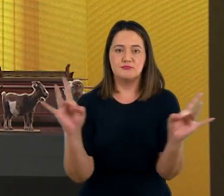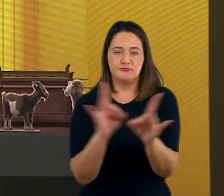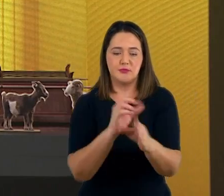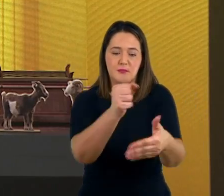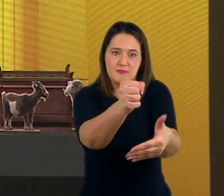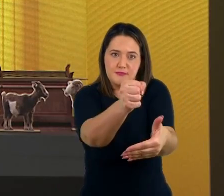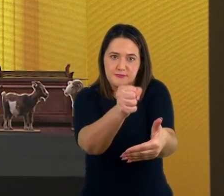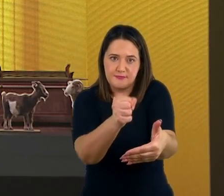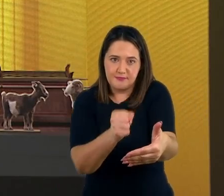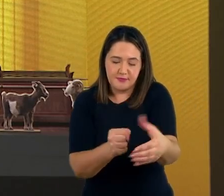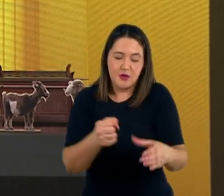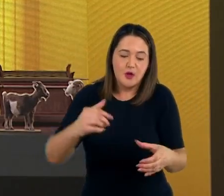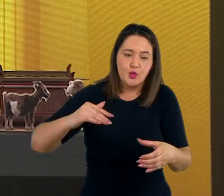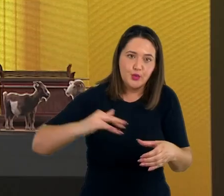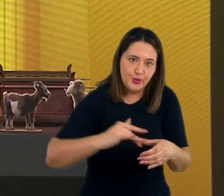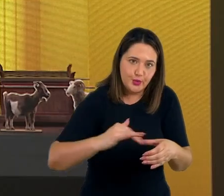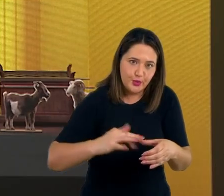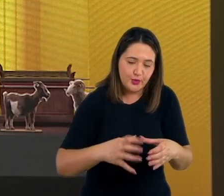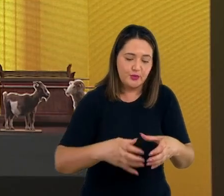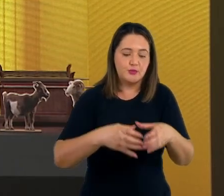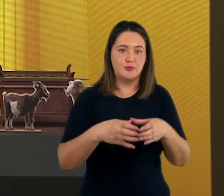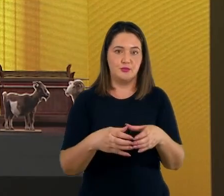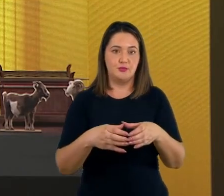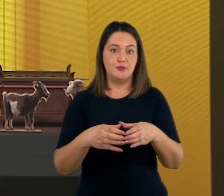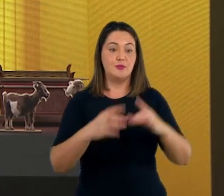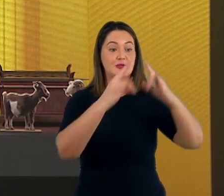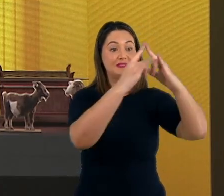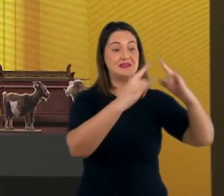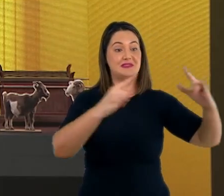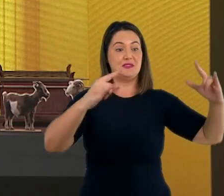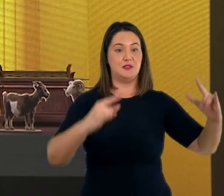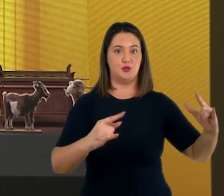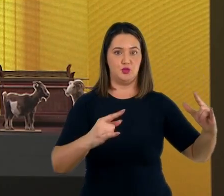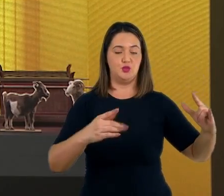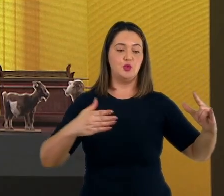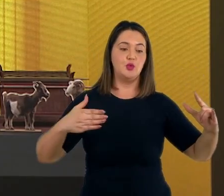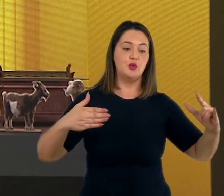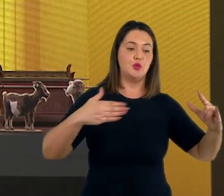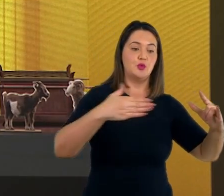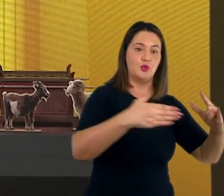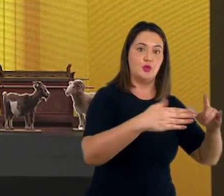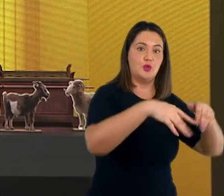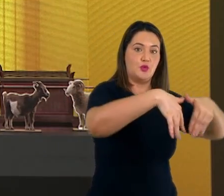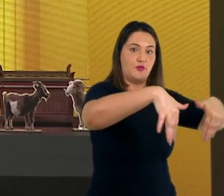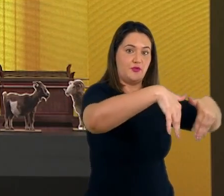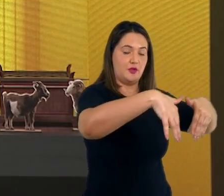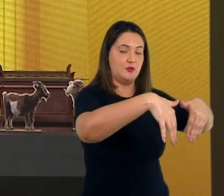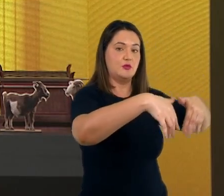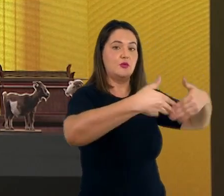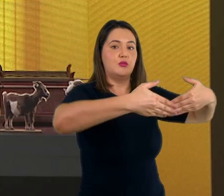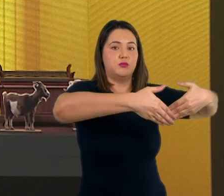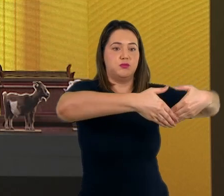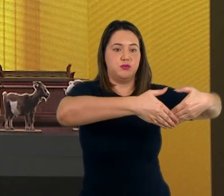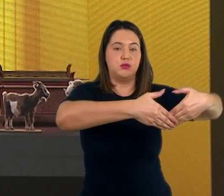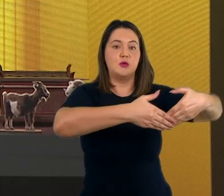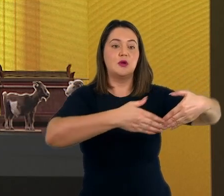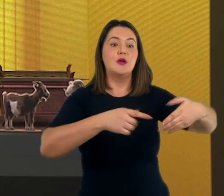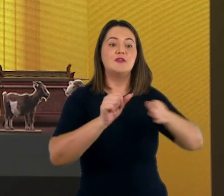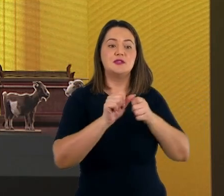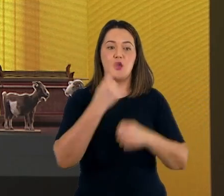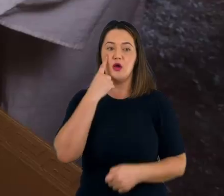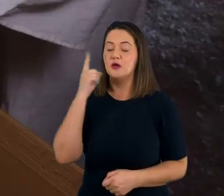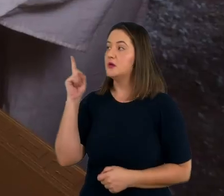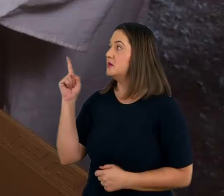Então, somente depois disso, o sumo sacerdote entrava no lugar santíssimo, ou santo dos santos, com o sangue desse